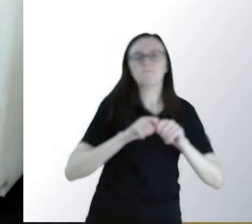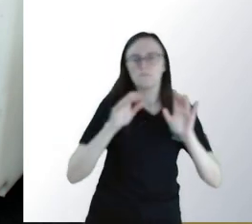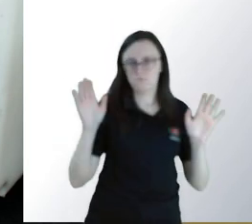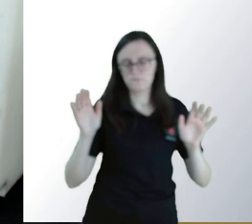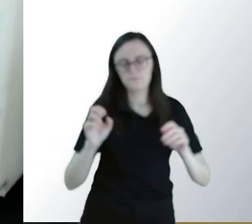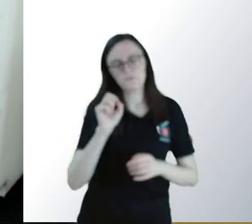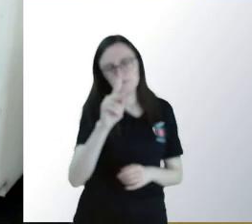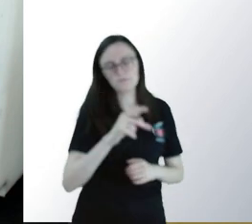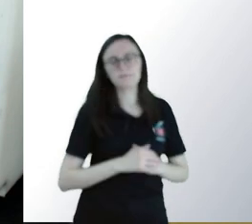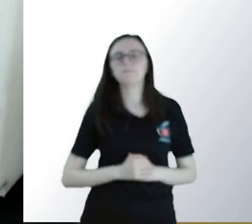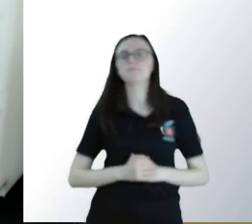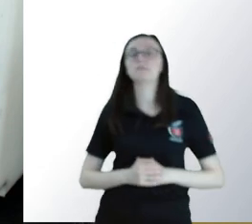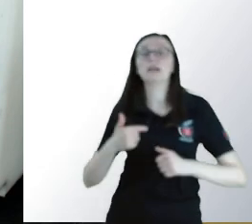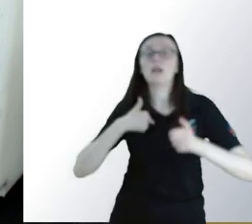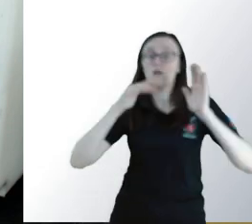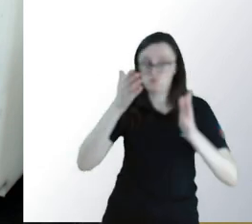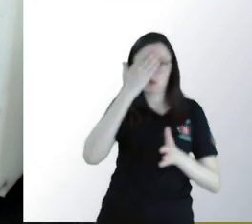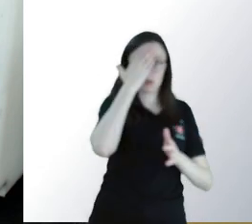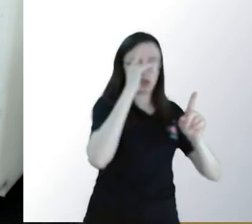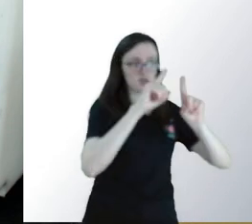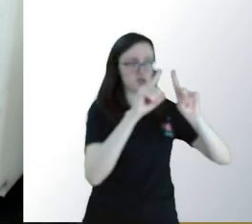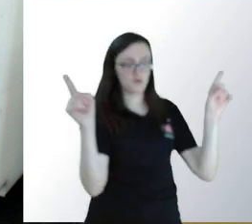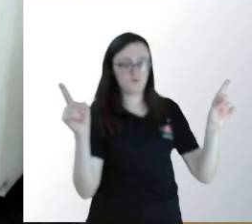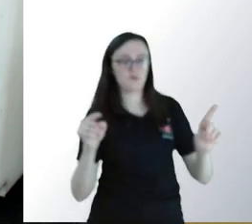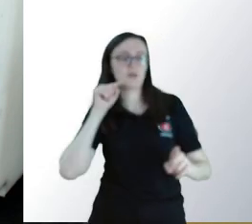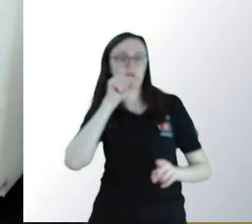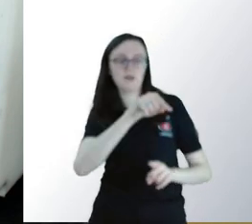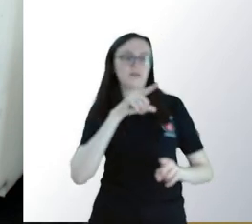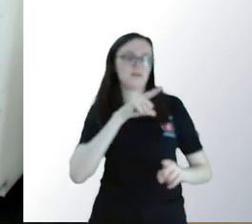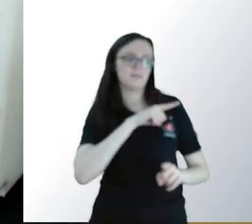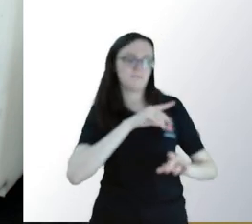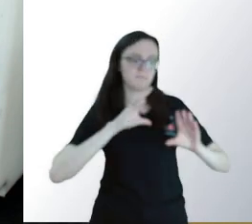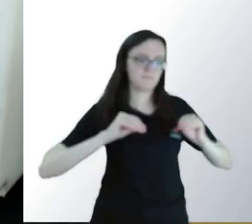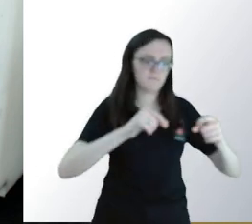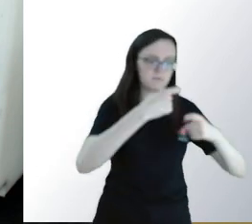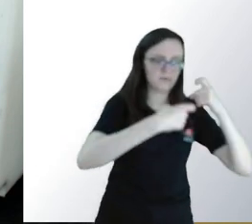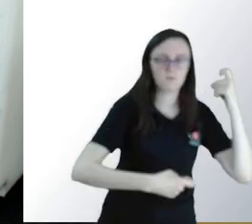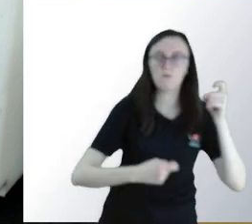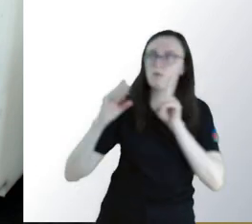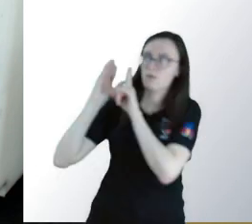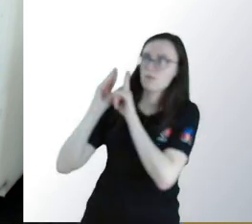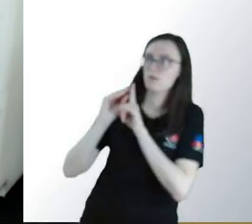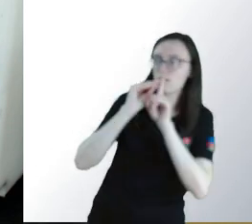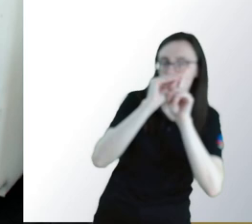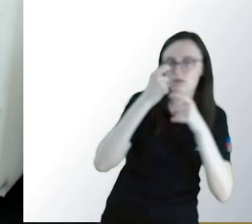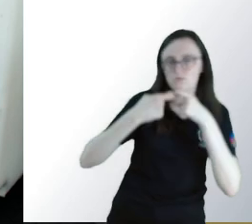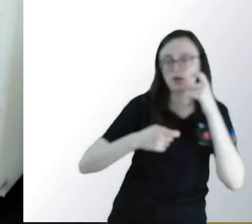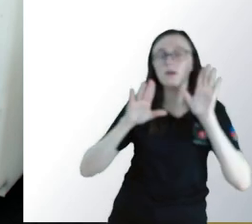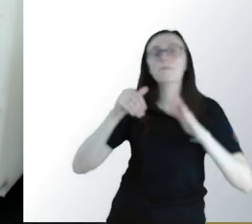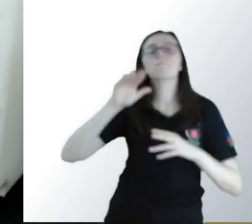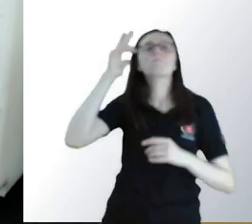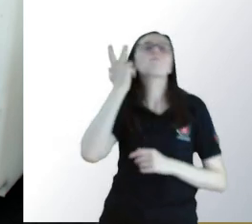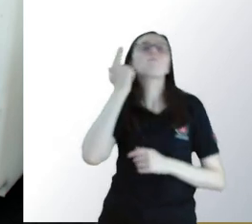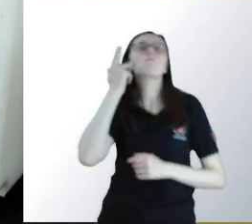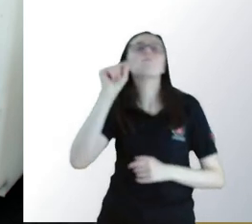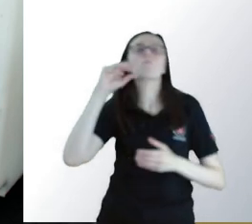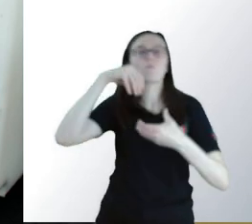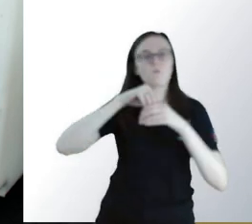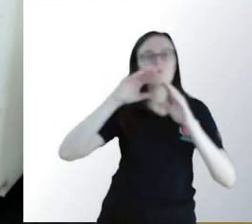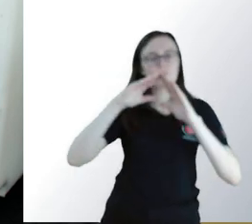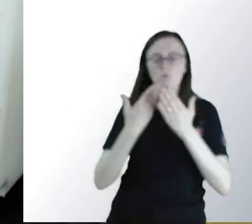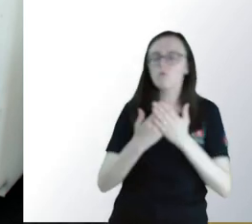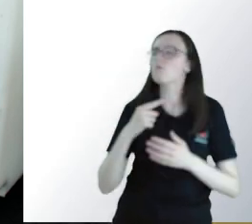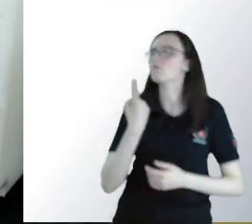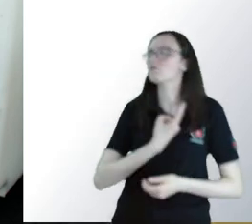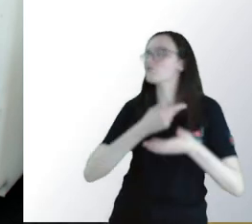tá. Então, agora eu já sei o que é a diferenciação entre assédio, importunação, os mais comuns, né? O que acontece na escola, a